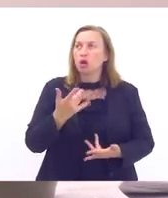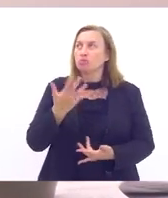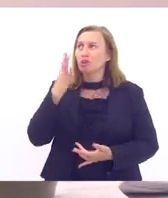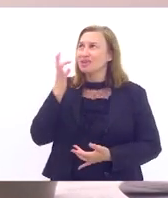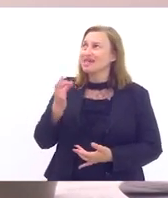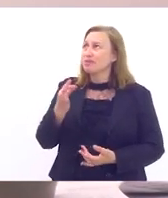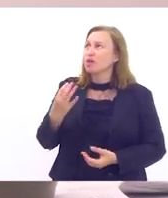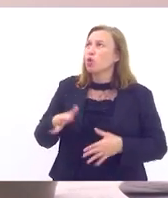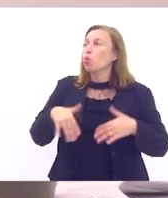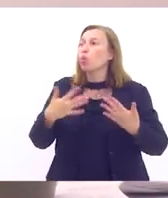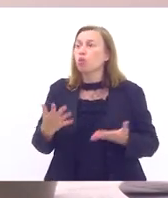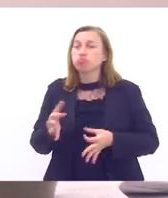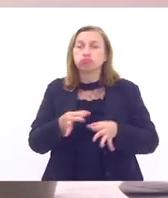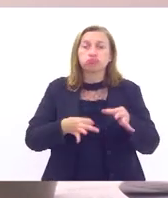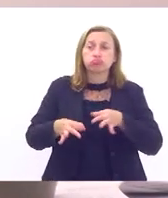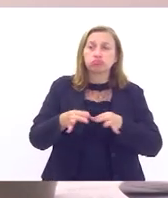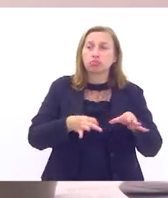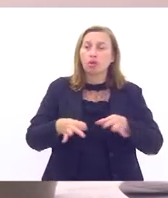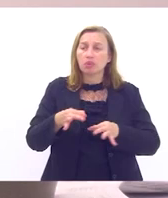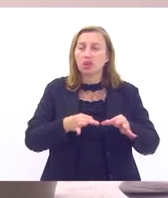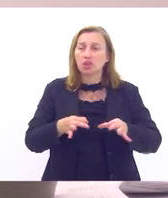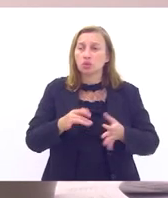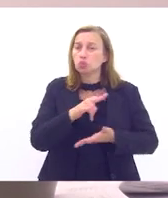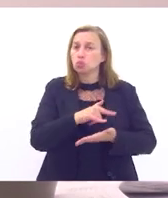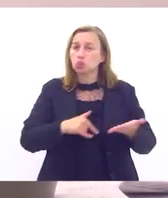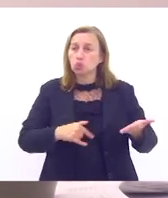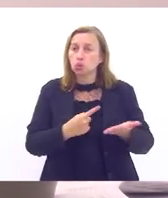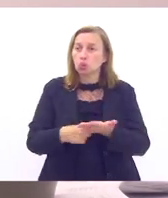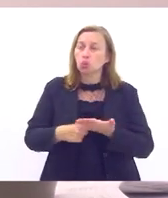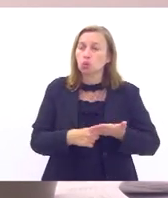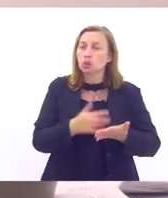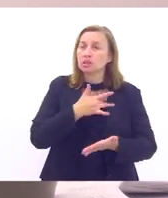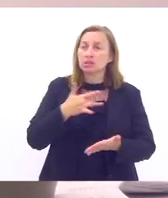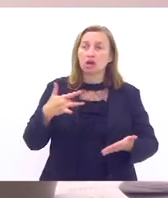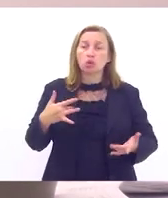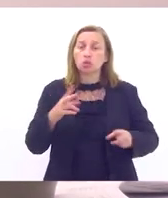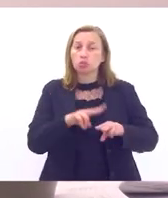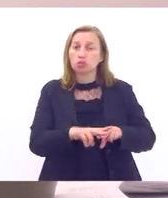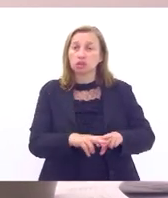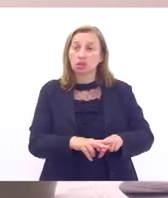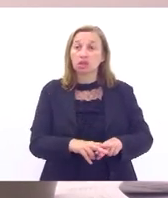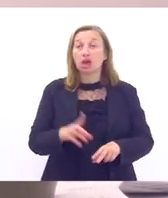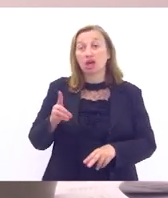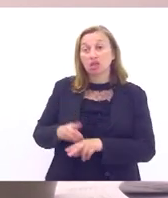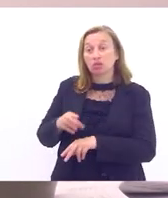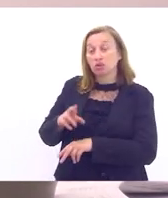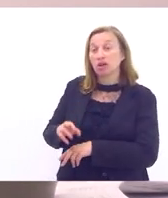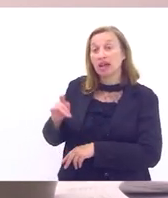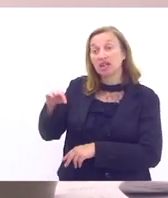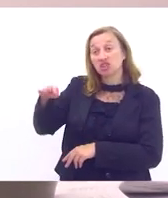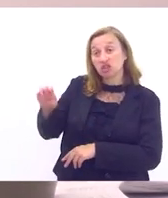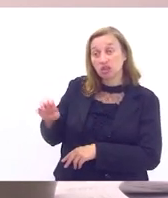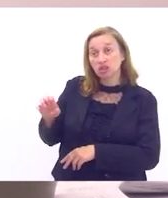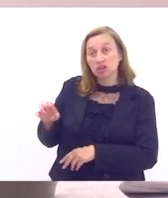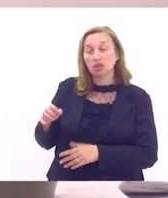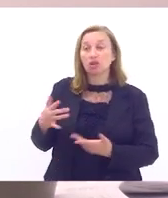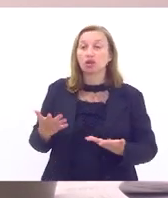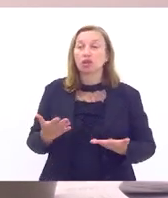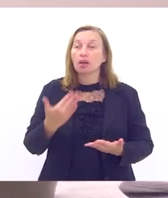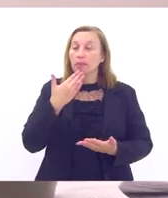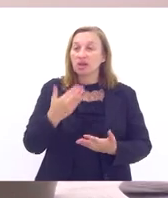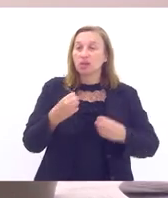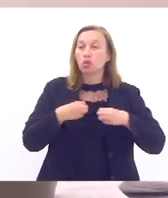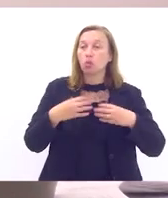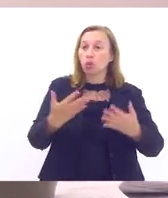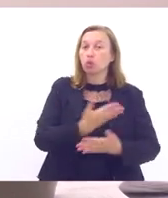o planejamento do termo de cooperação em saúde prisional. Né? A doutora Alexandra sugeriu a realização de uma